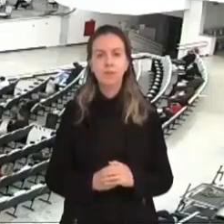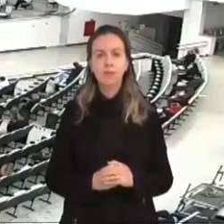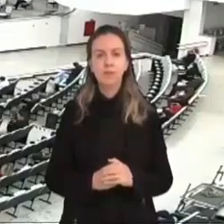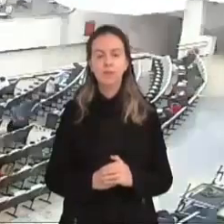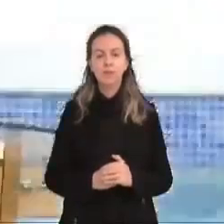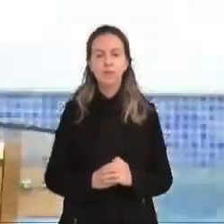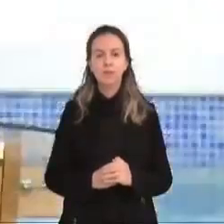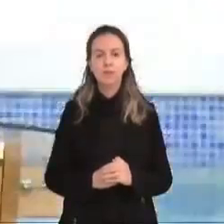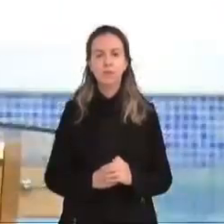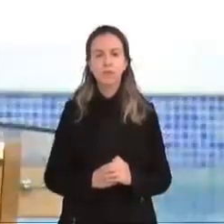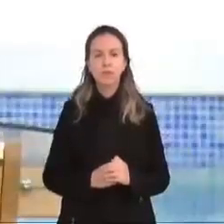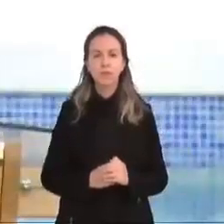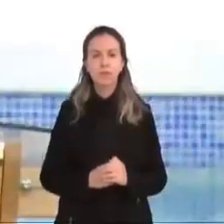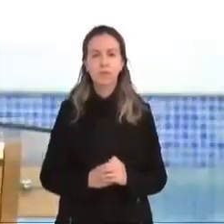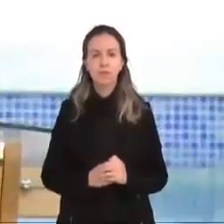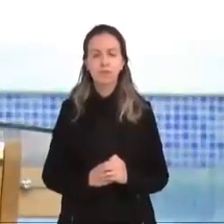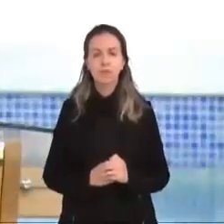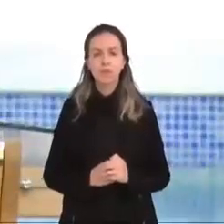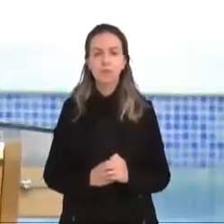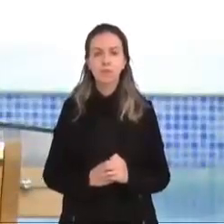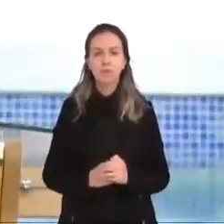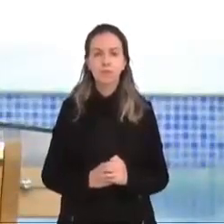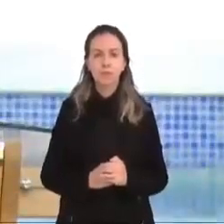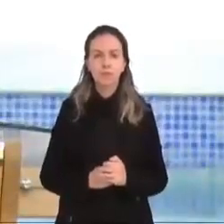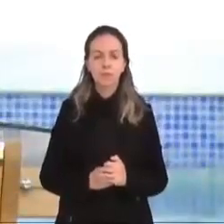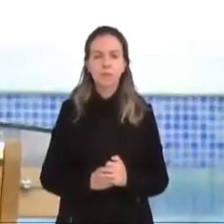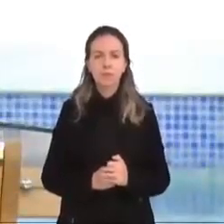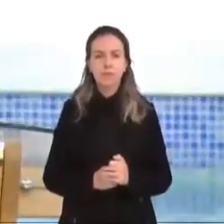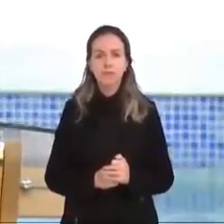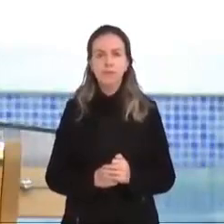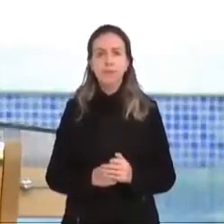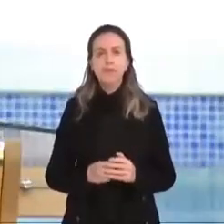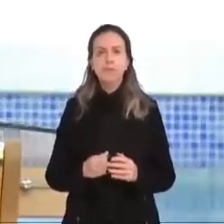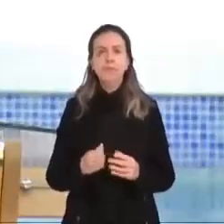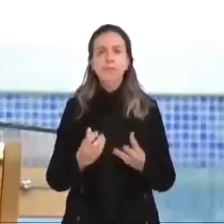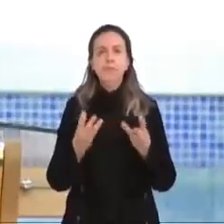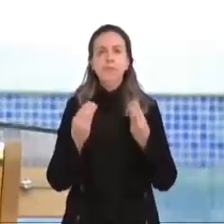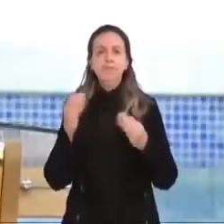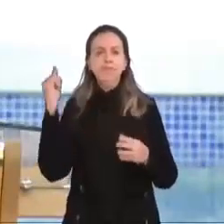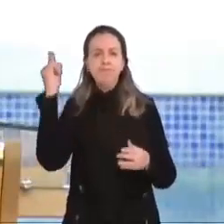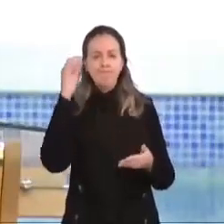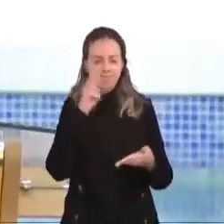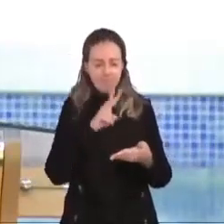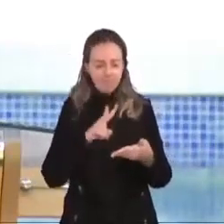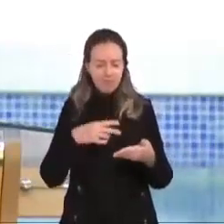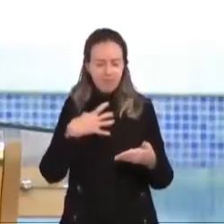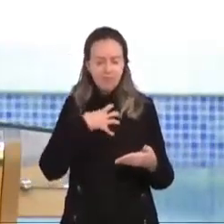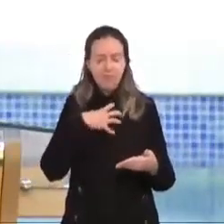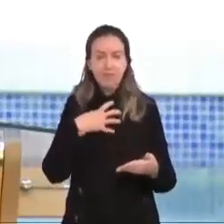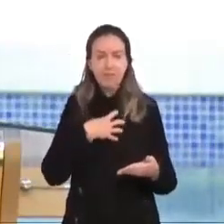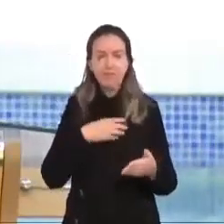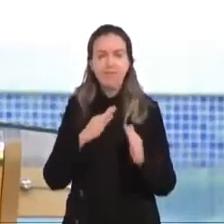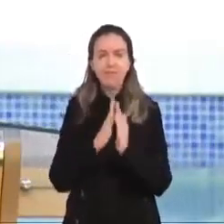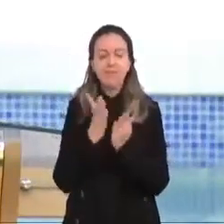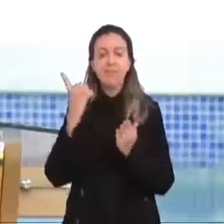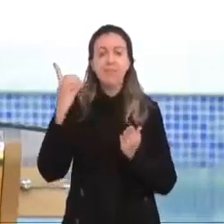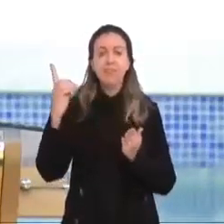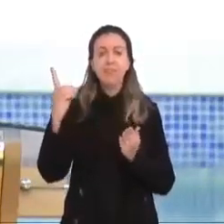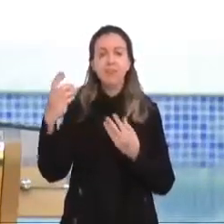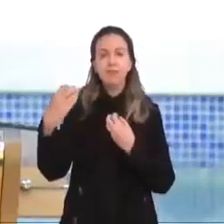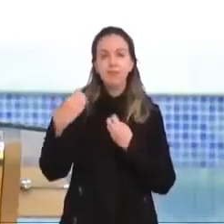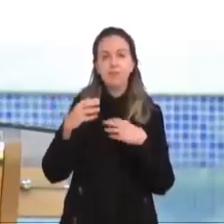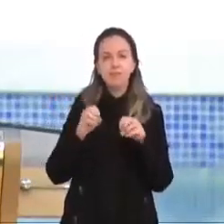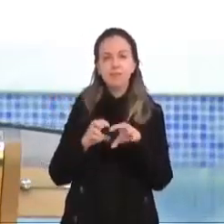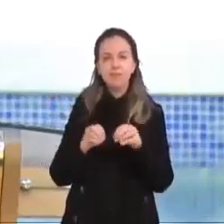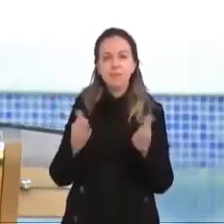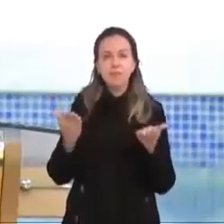mais conhecidos da igreja. Aliás, eu diria que quando eu mencionei que